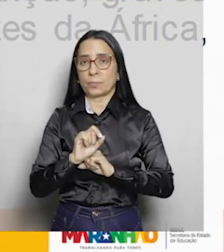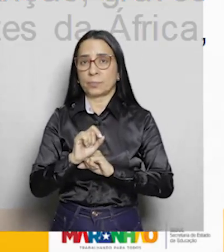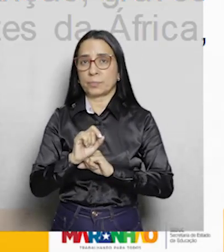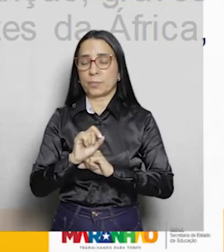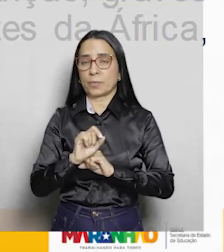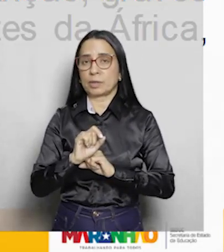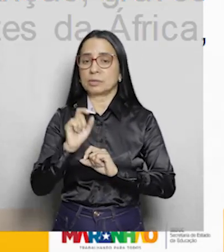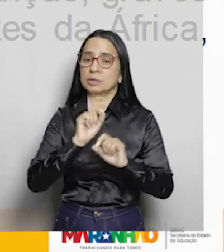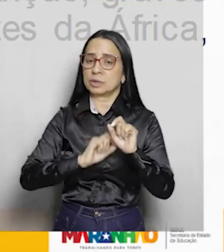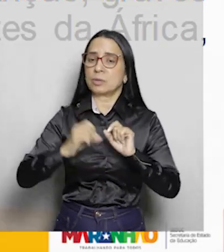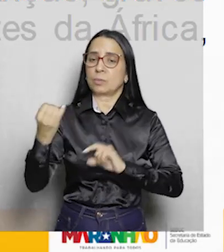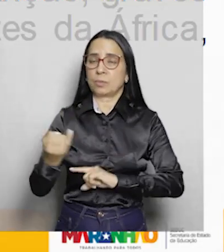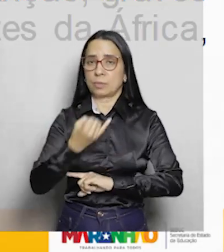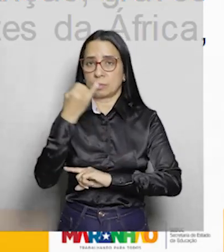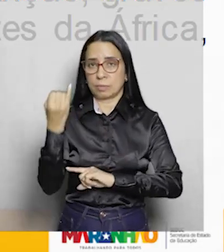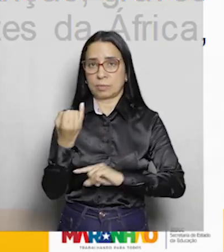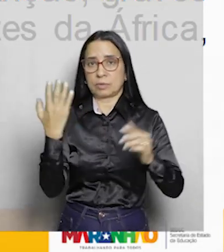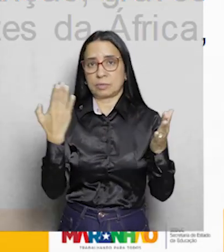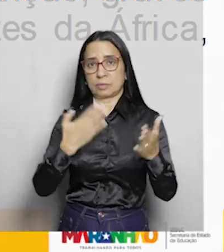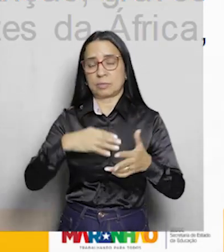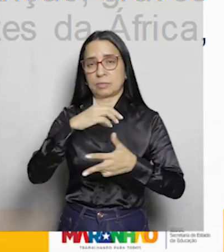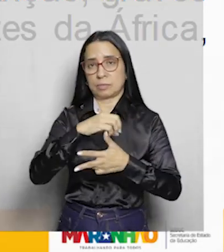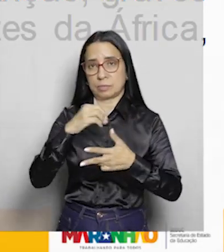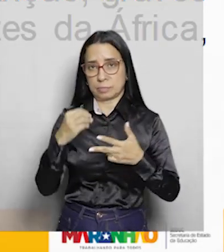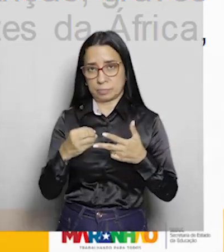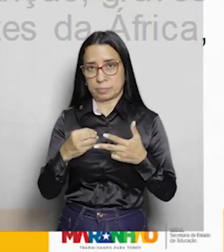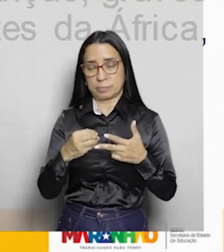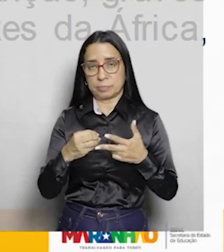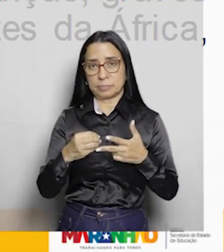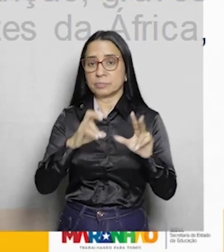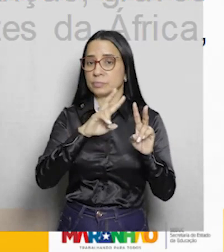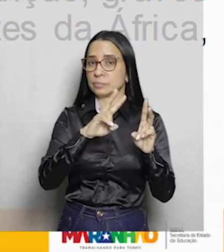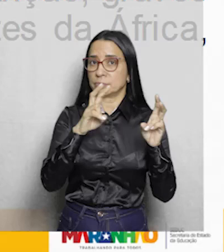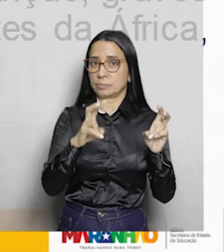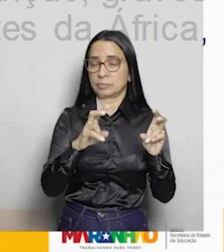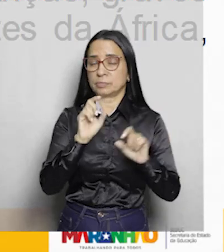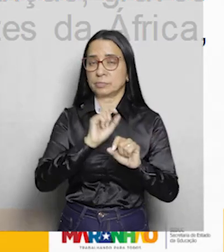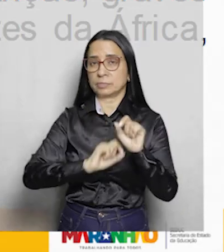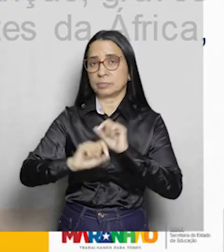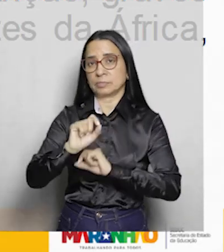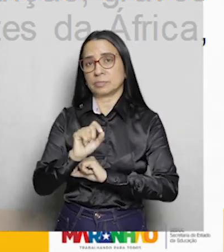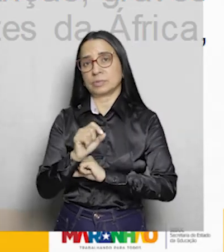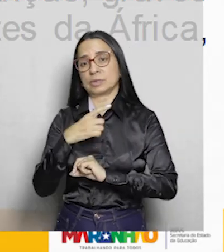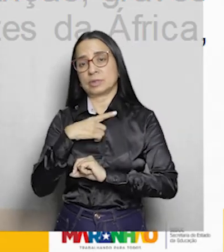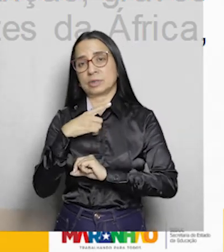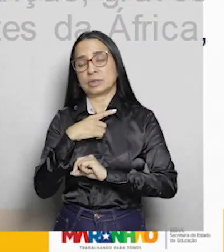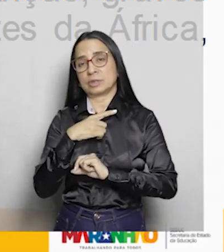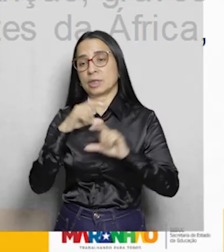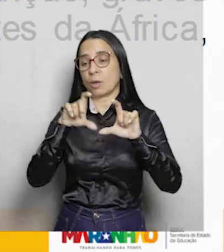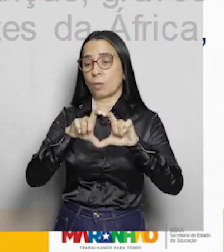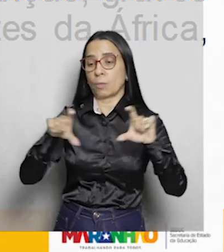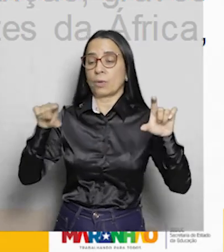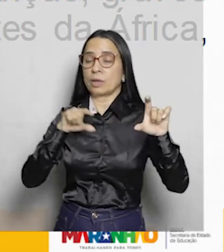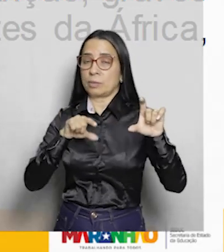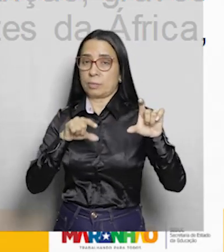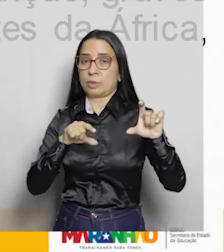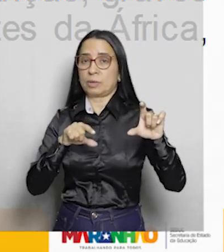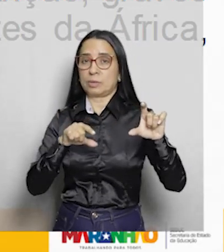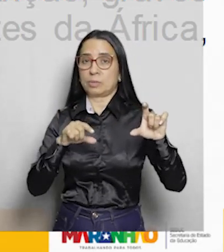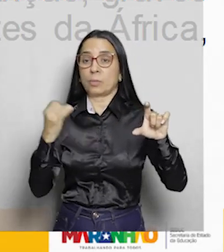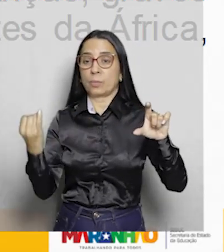enfático nas provas do Enem, e é uma temática que ela traz um fragmento muito